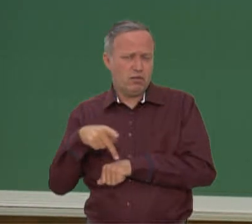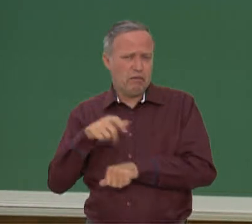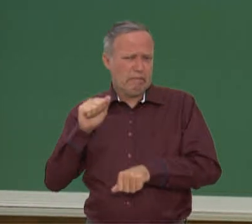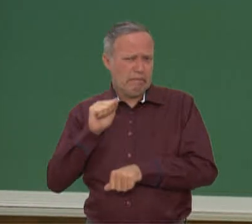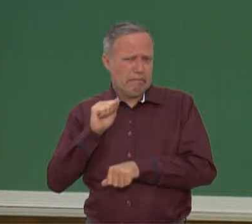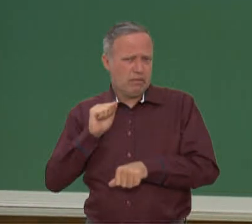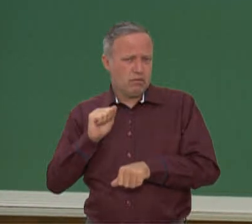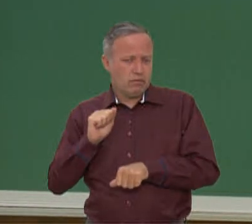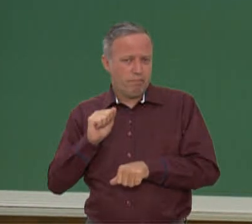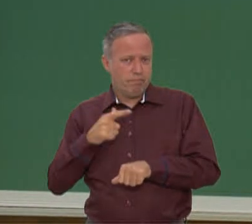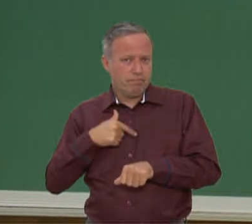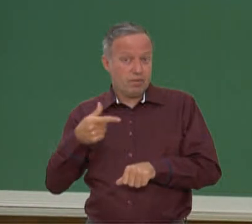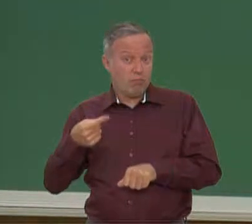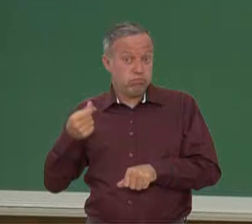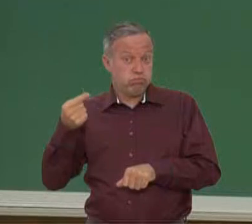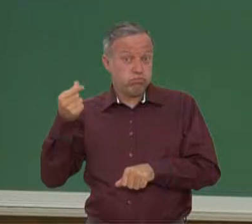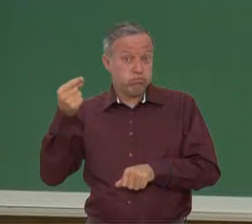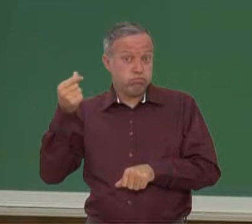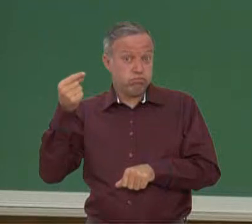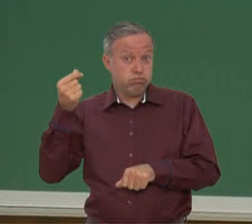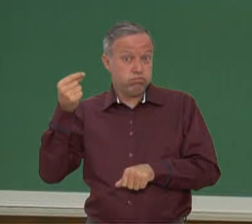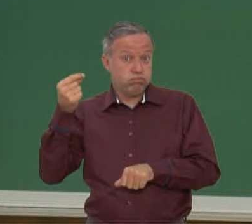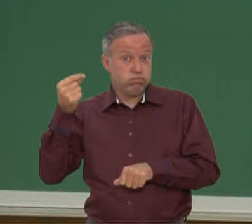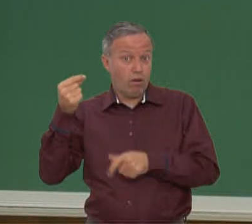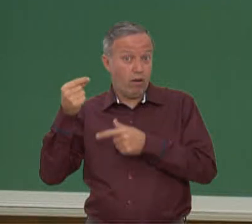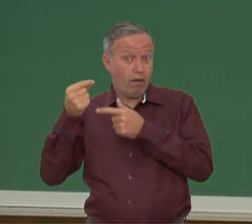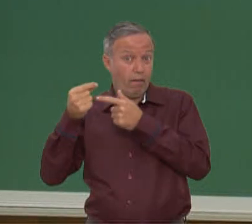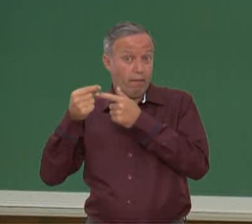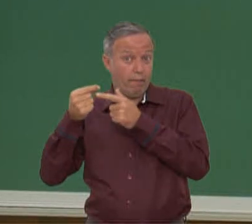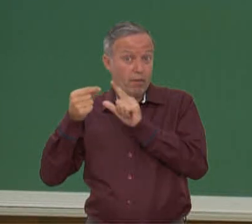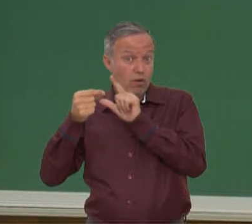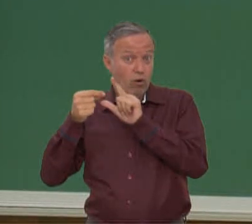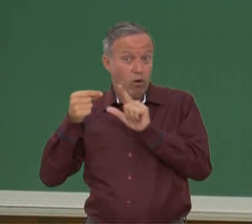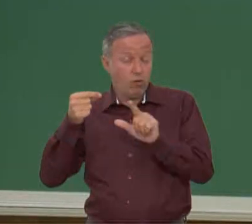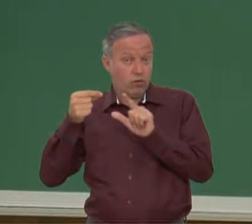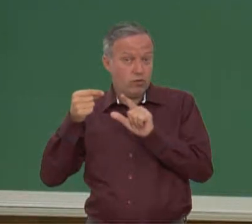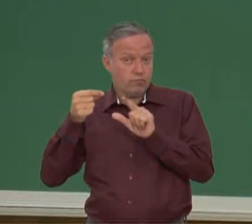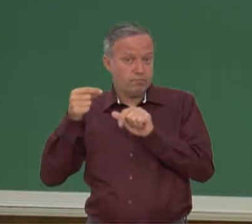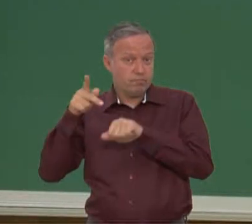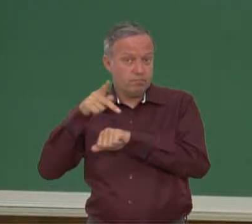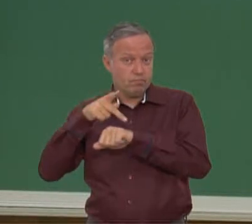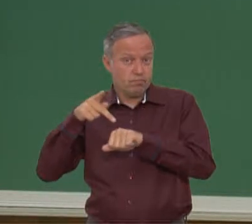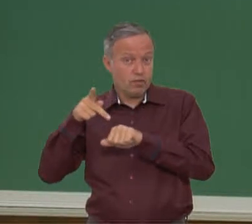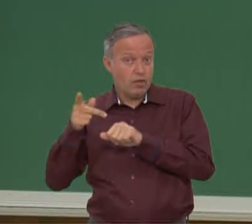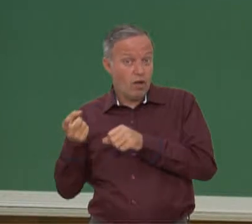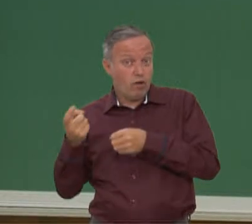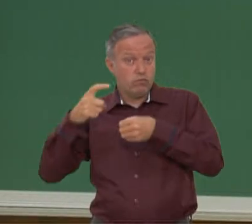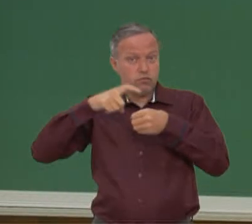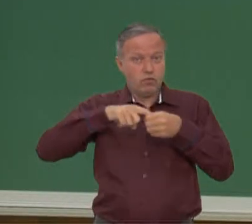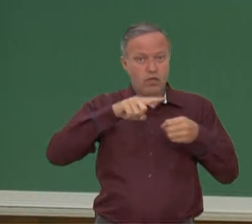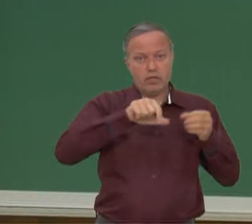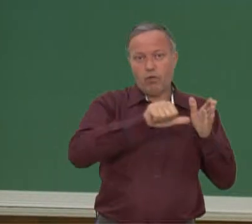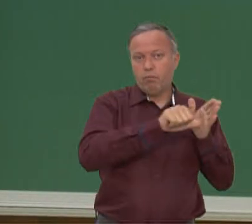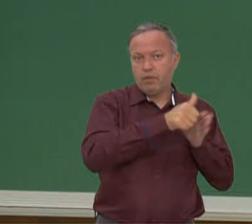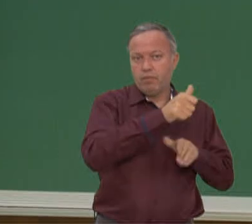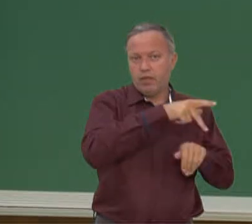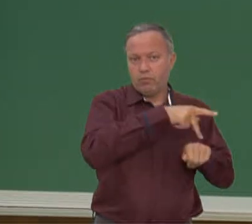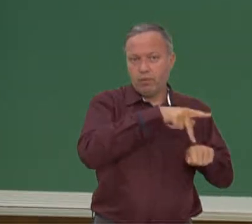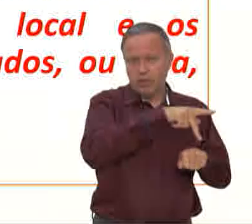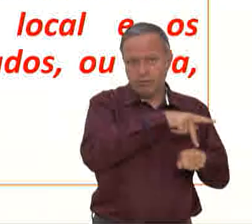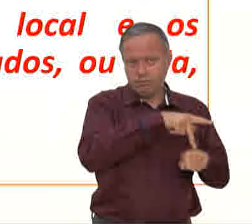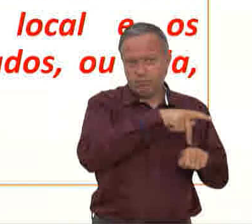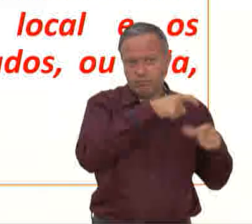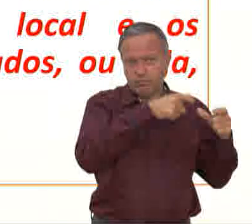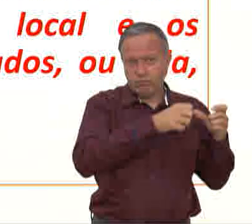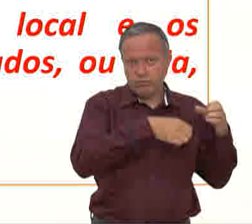o maior lucro das multinacionais que são instaladas em países diferentes do seu de origem volta para o país de origem e não